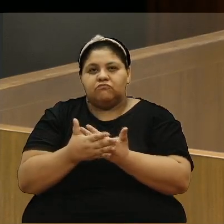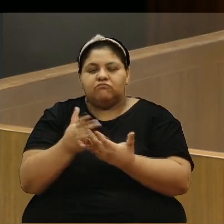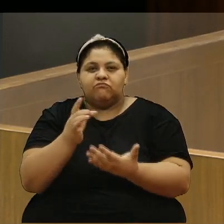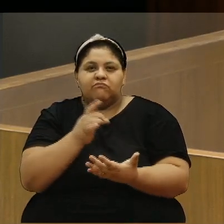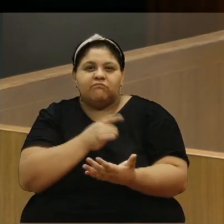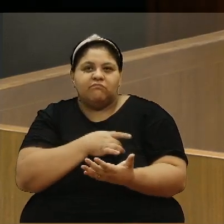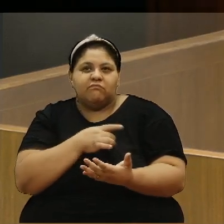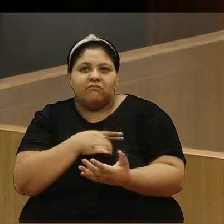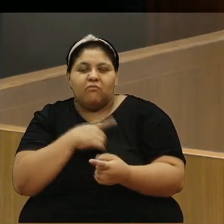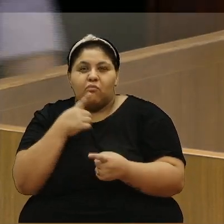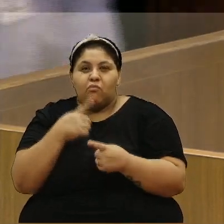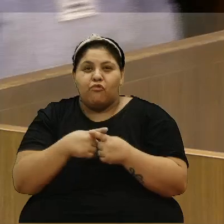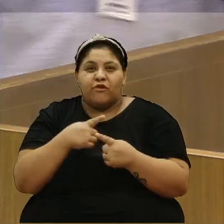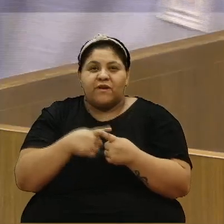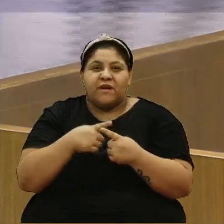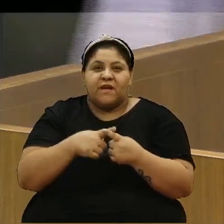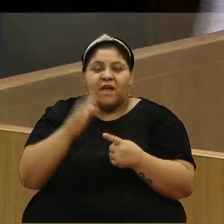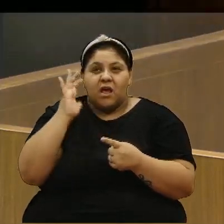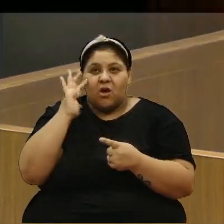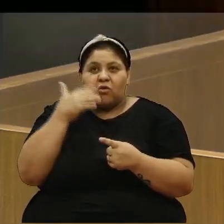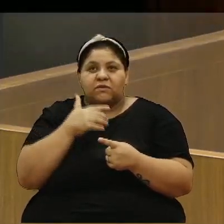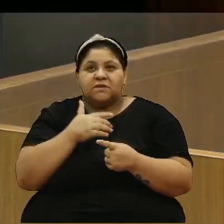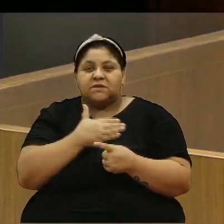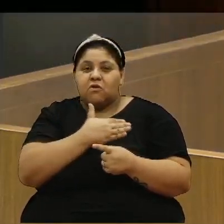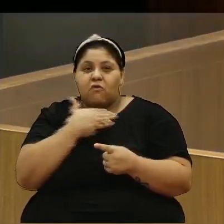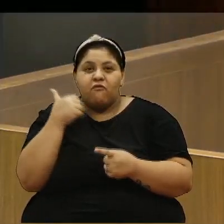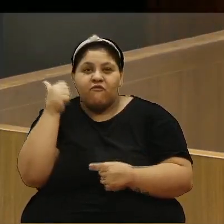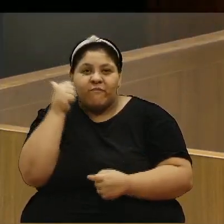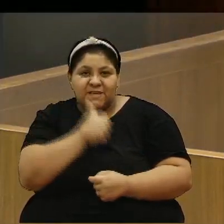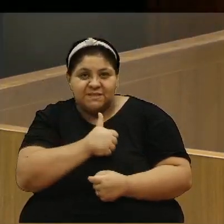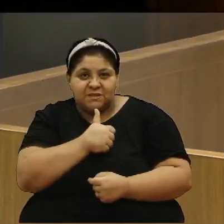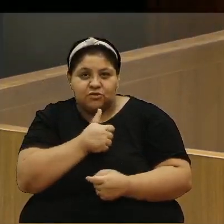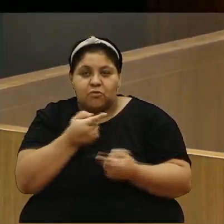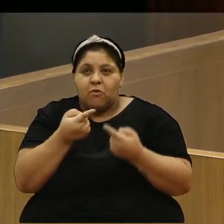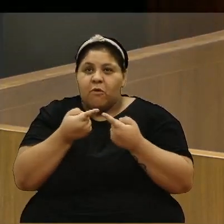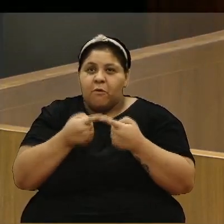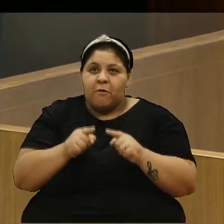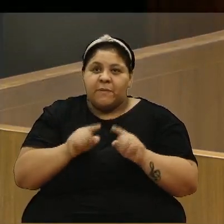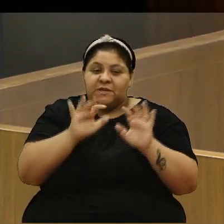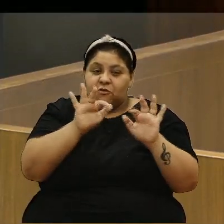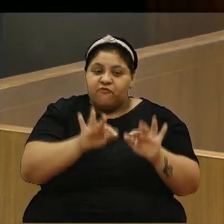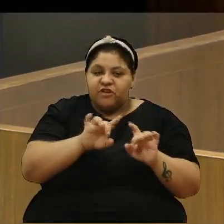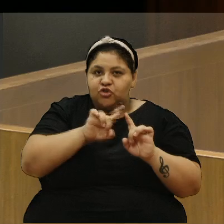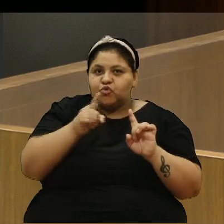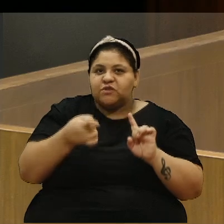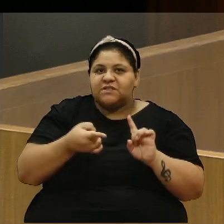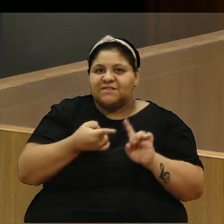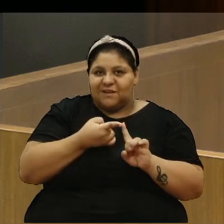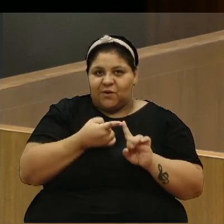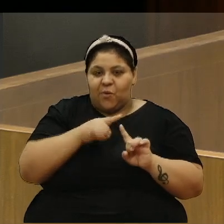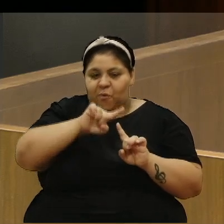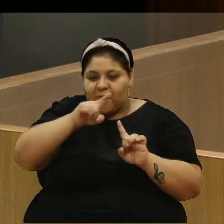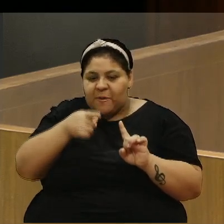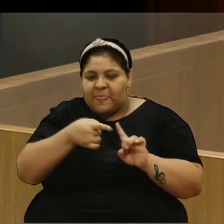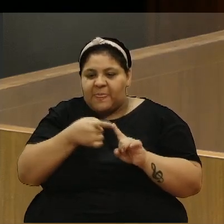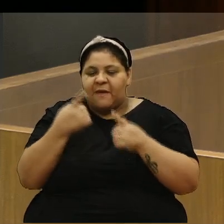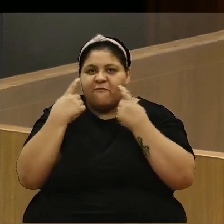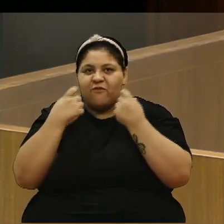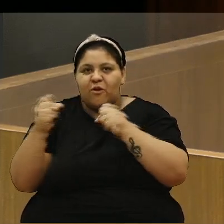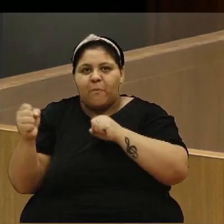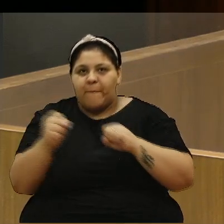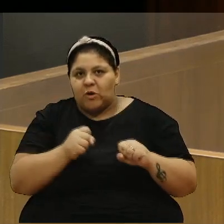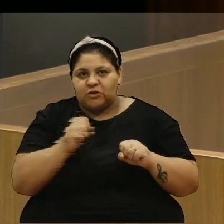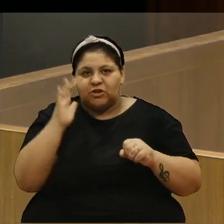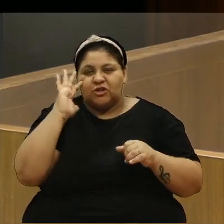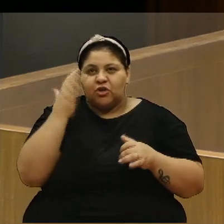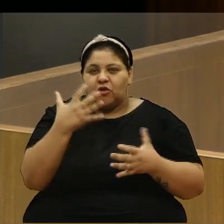do feminicídio, mas ela é o fim de um ciclo. E a violência, ela pode se dar, inclusive,